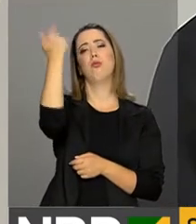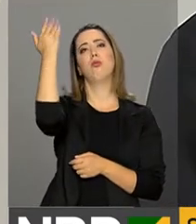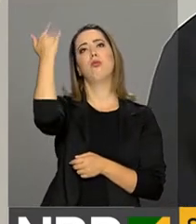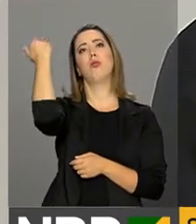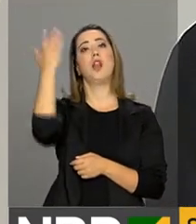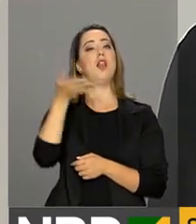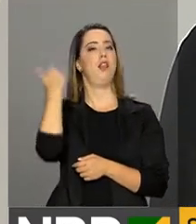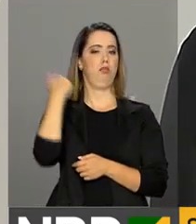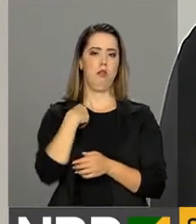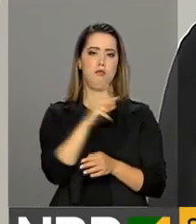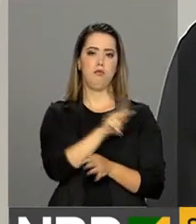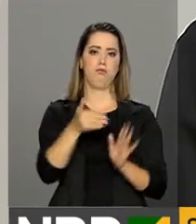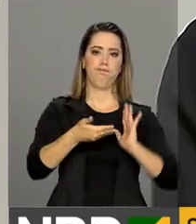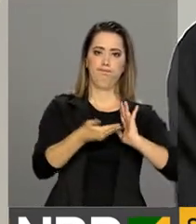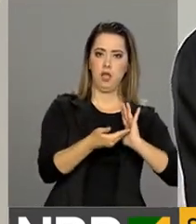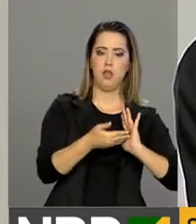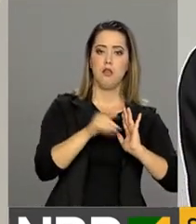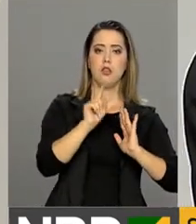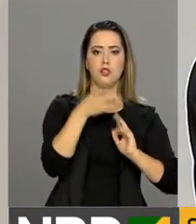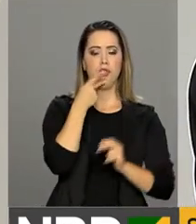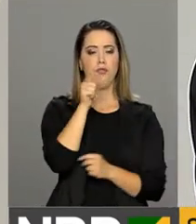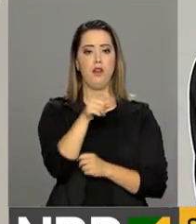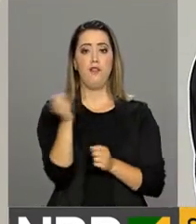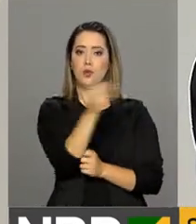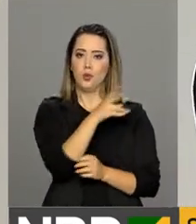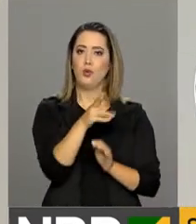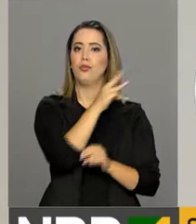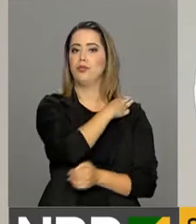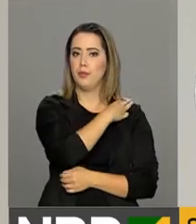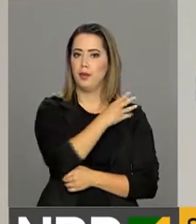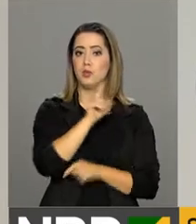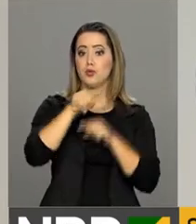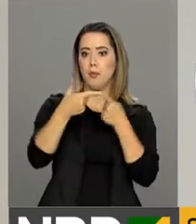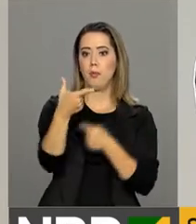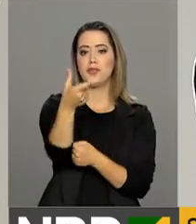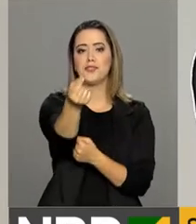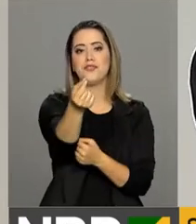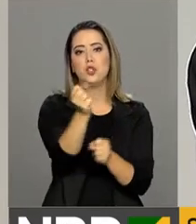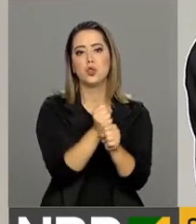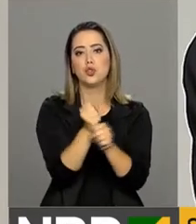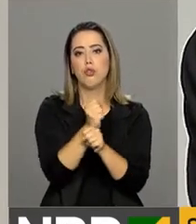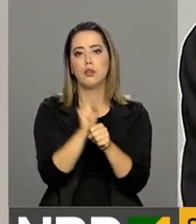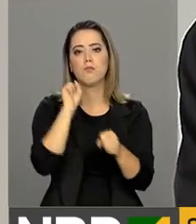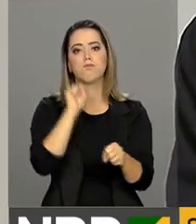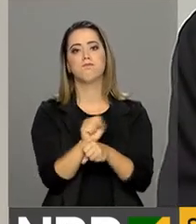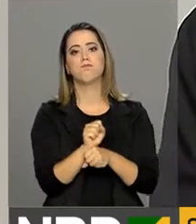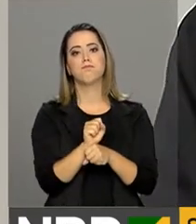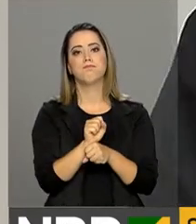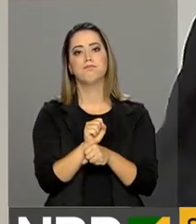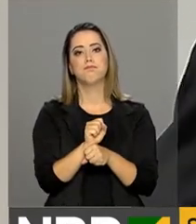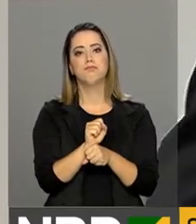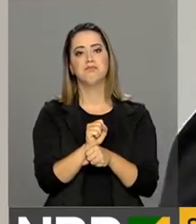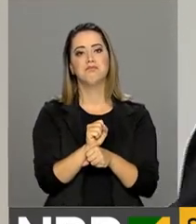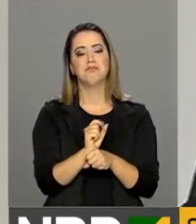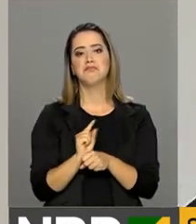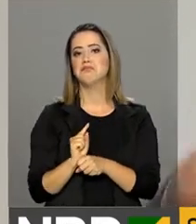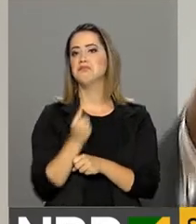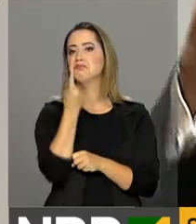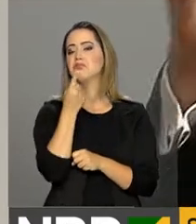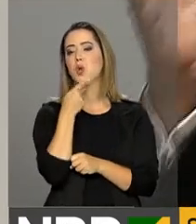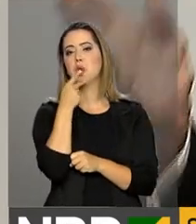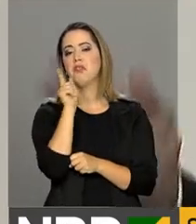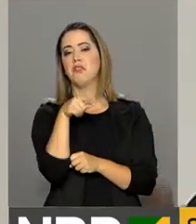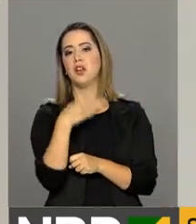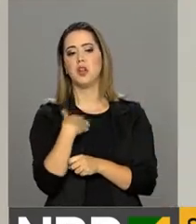do ensino médio passou um período de 20 anos ea única coisa que se dizia dos estudantes do ensino